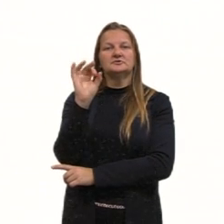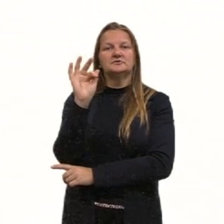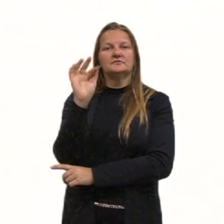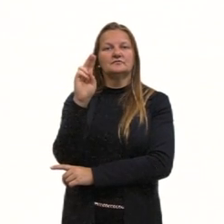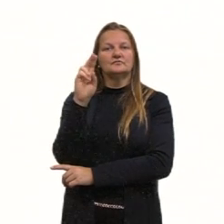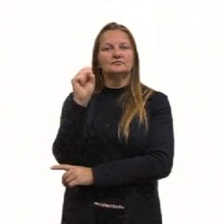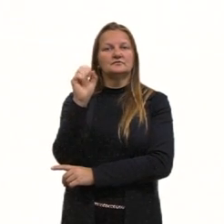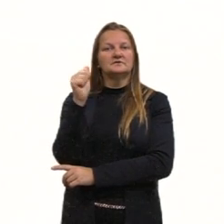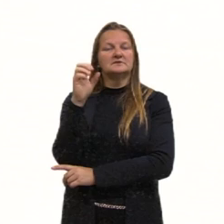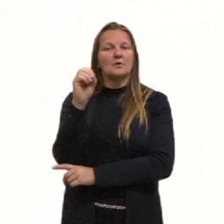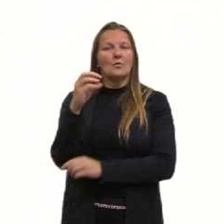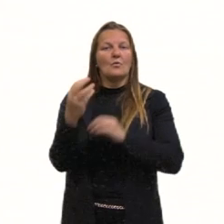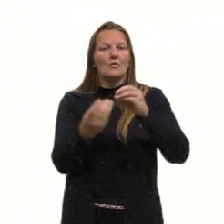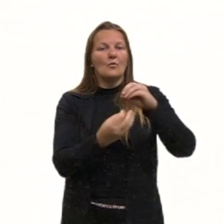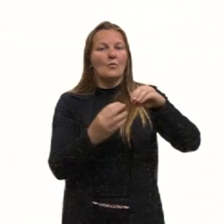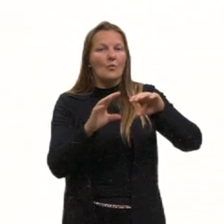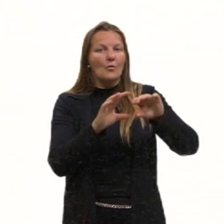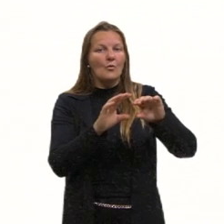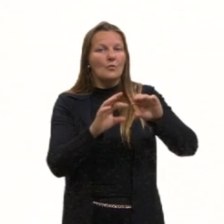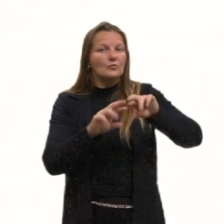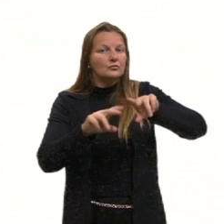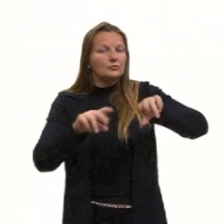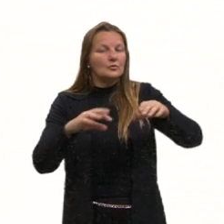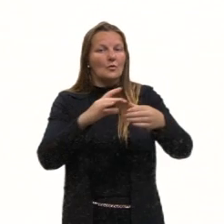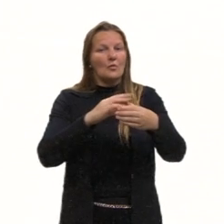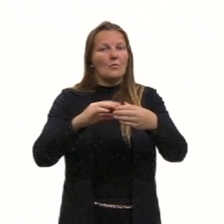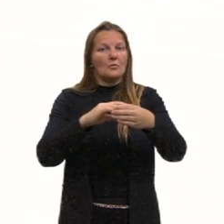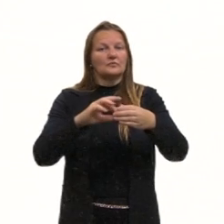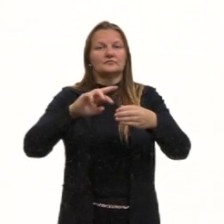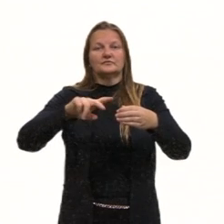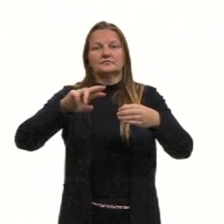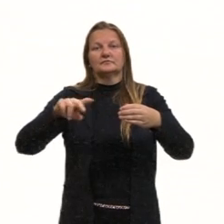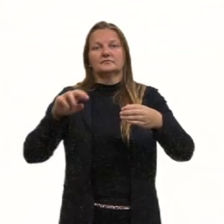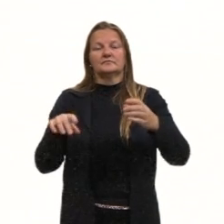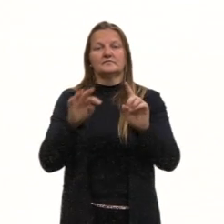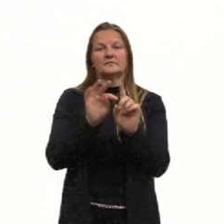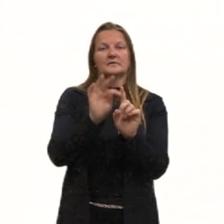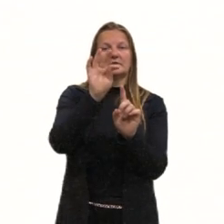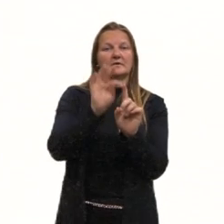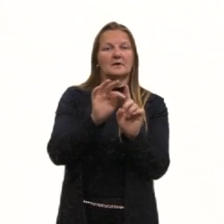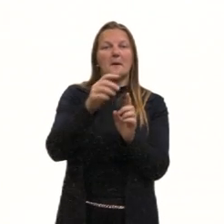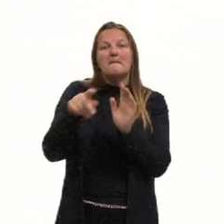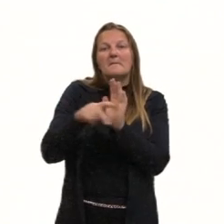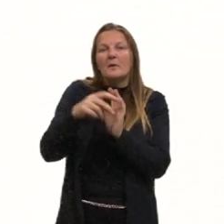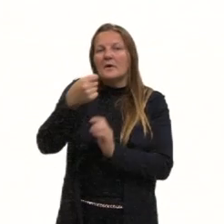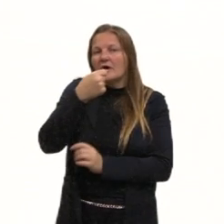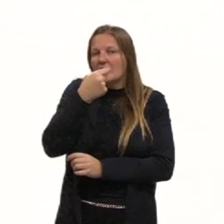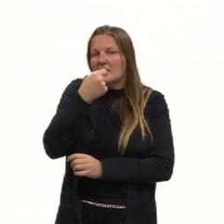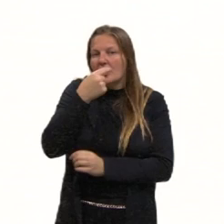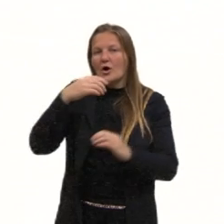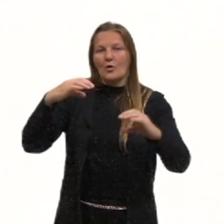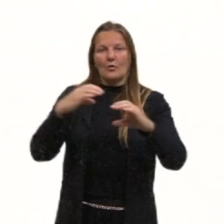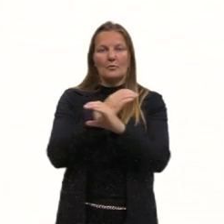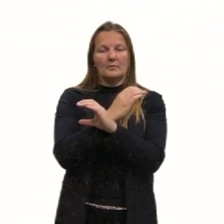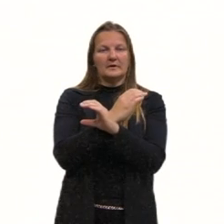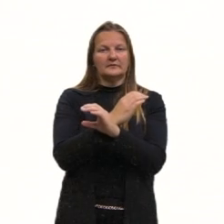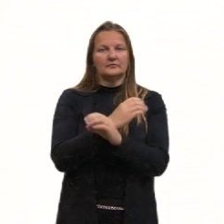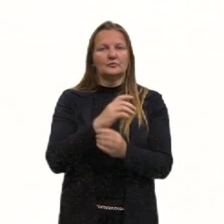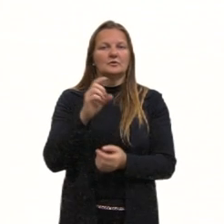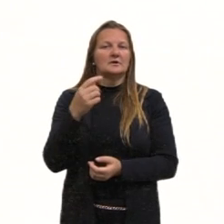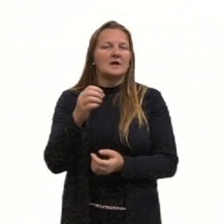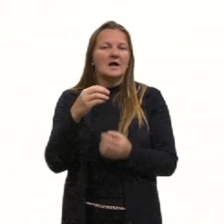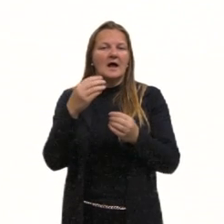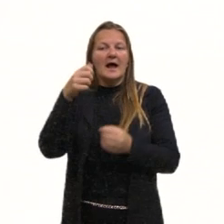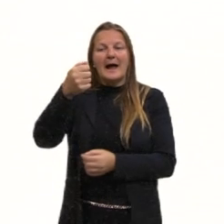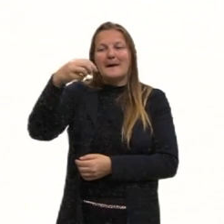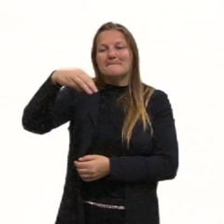de fusão específica assim como a densidade quando eu faço a temperatura de fusão do comprimido Tô fazendo um todo e o amido